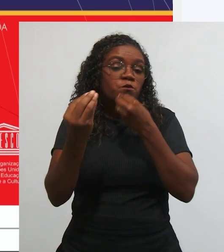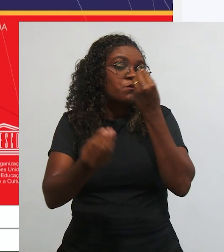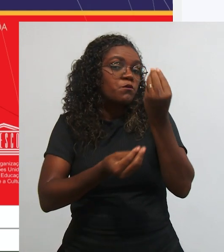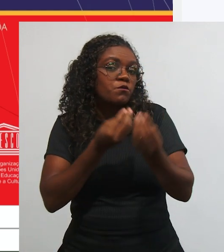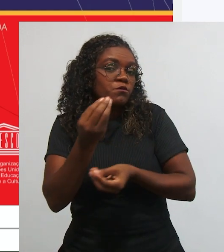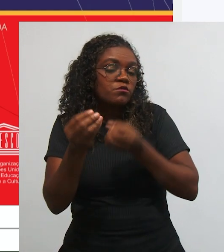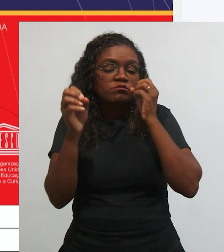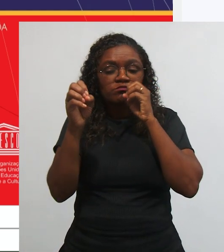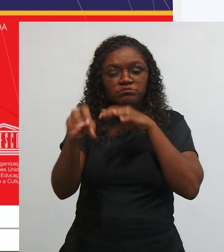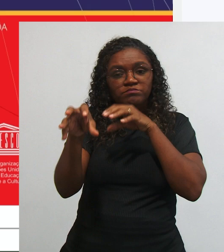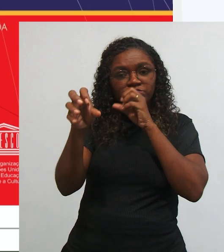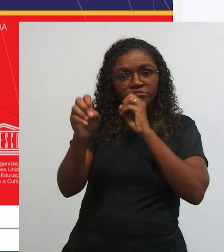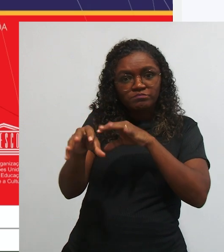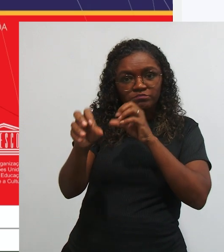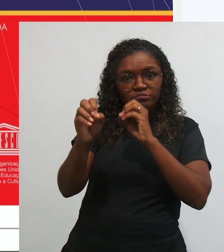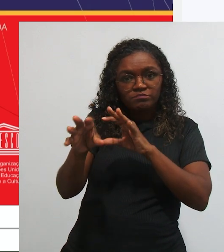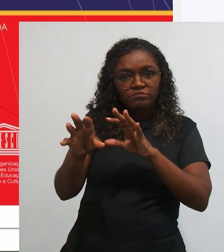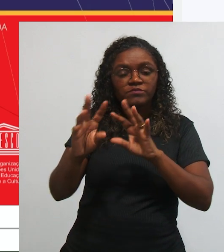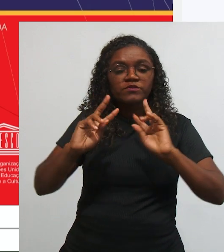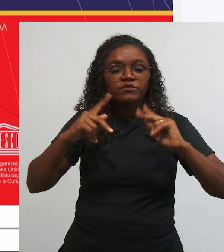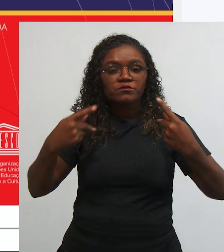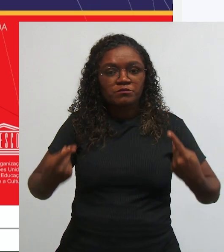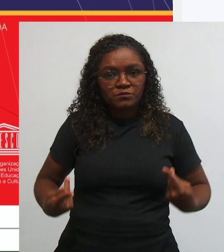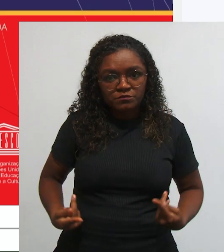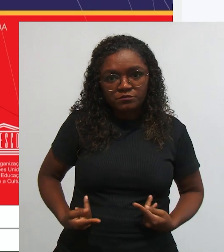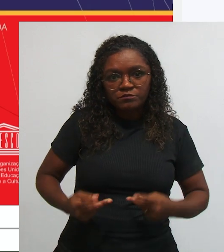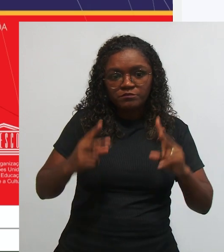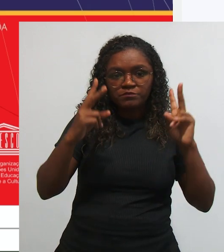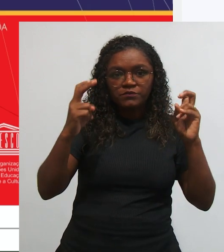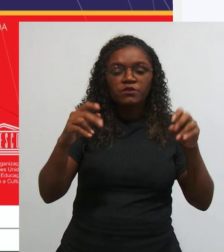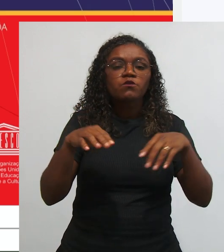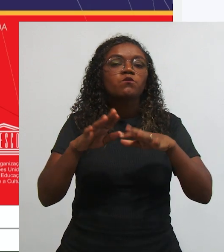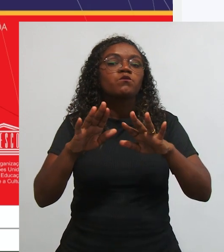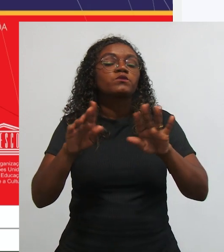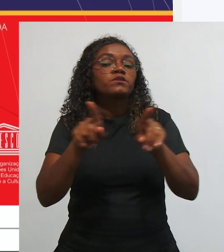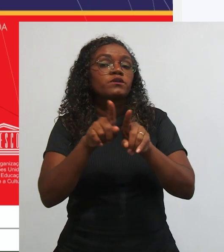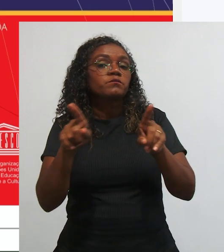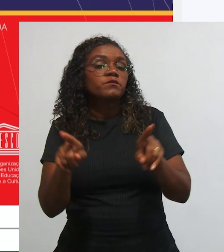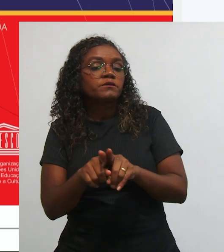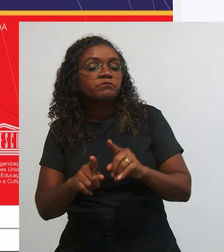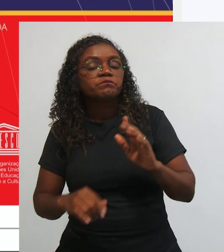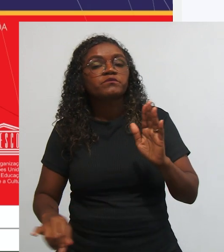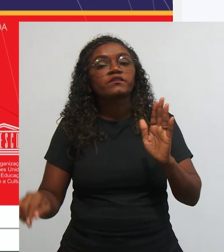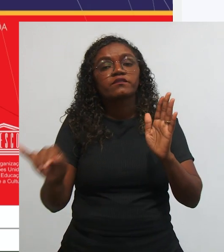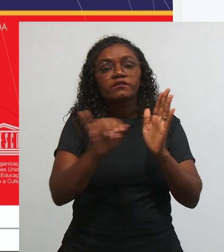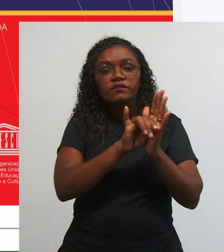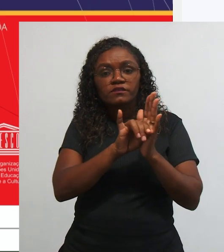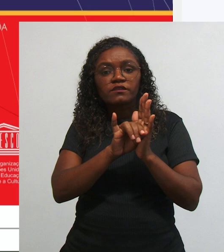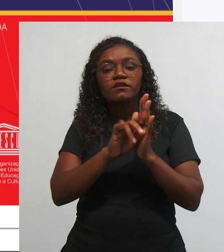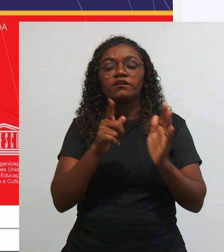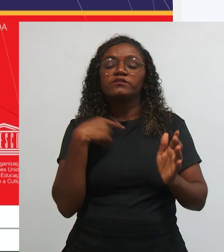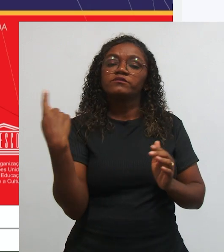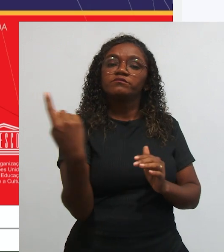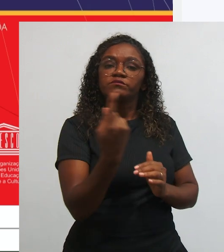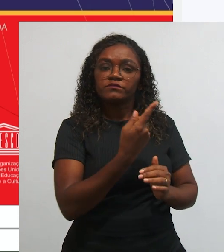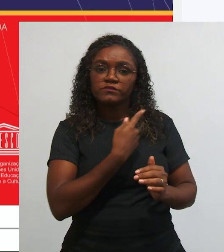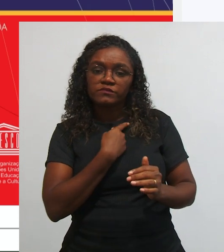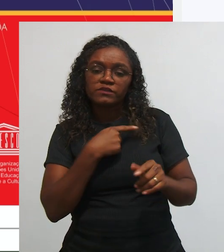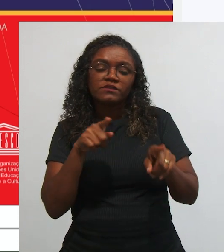condição humana que é complexa, a identidade de nós que estamos na Terra,